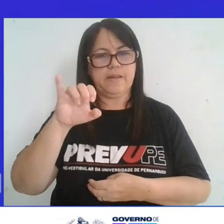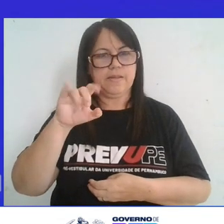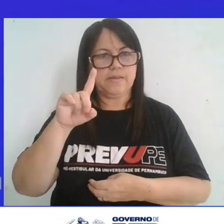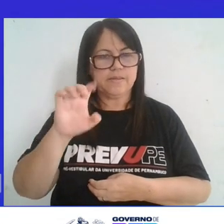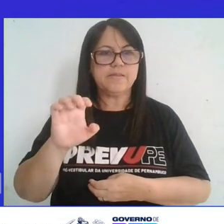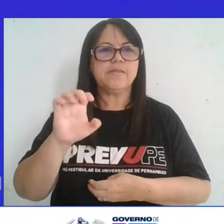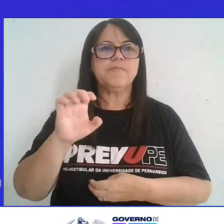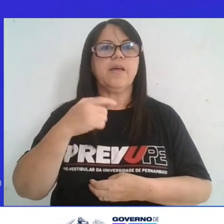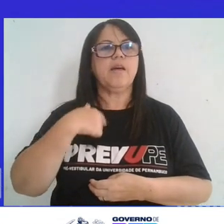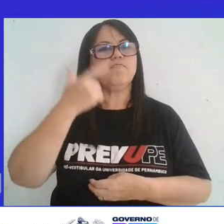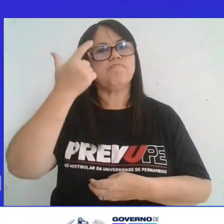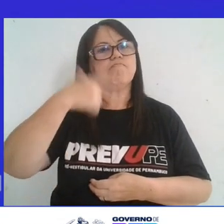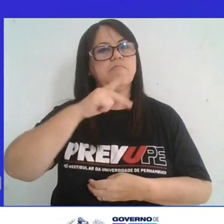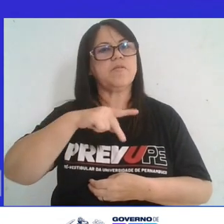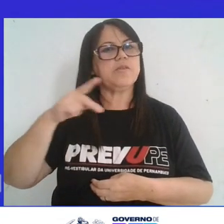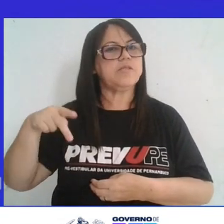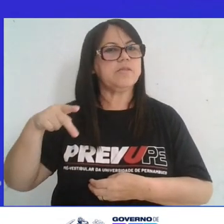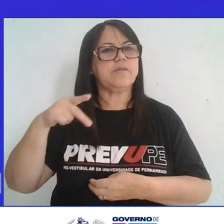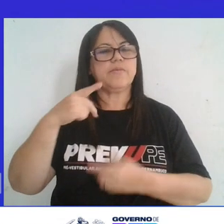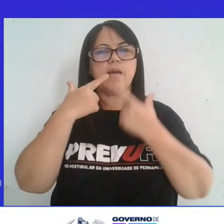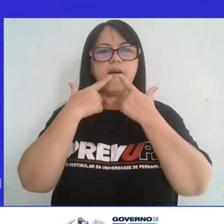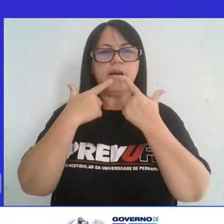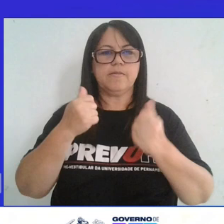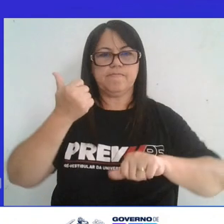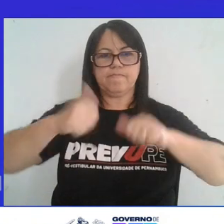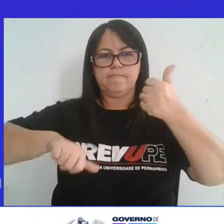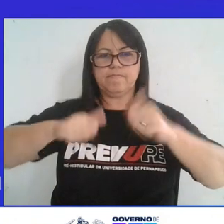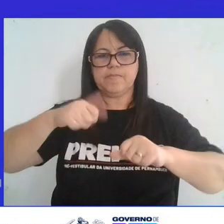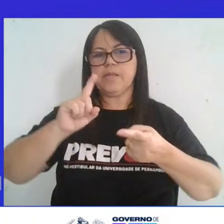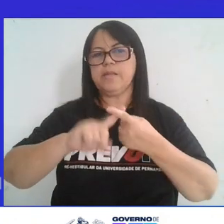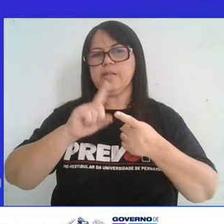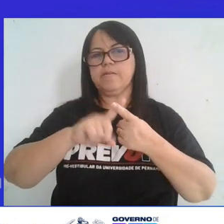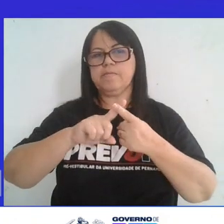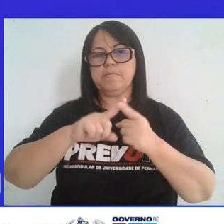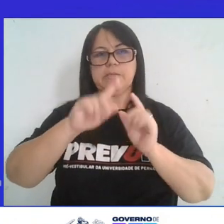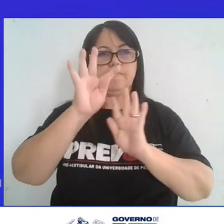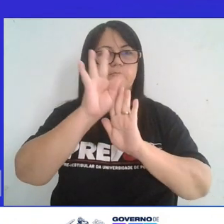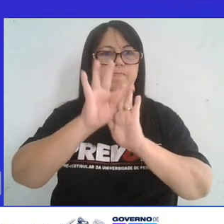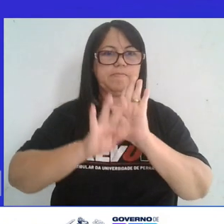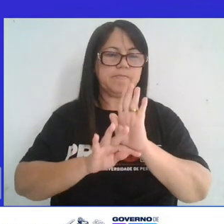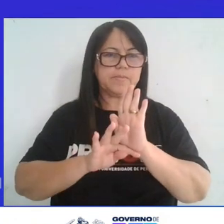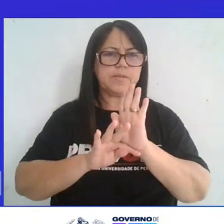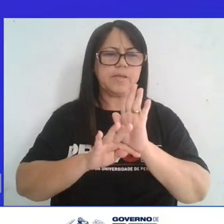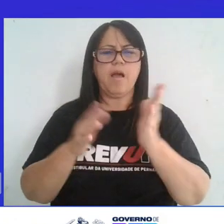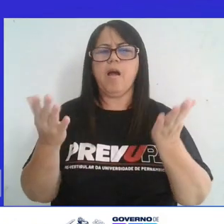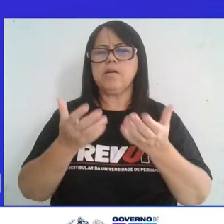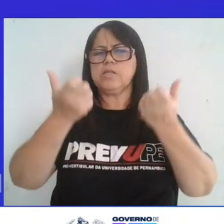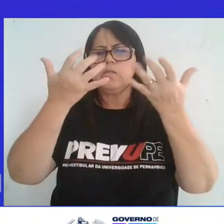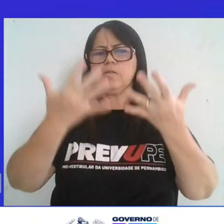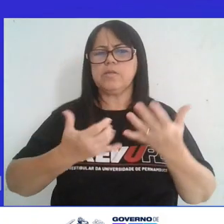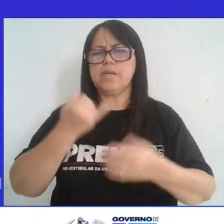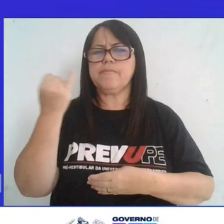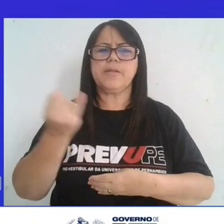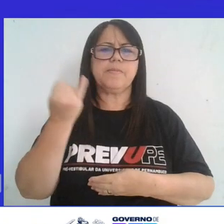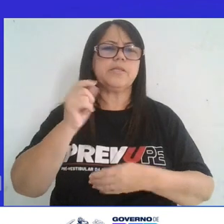professora de análise linguística e produção textual, e hoje a gente vai falar sobre um conteúdo de fundamental importância